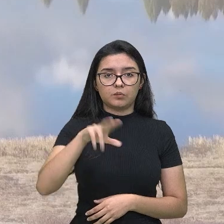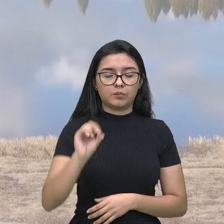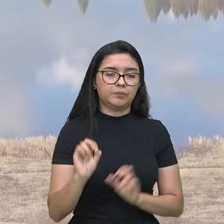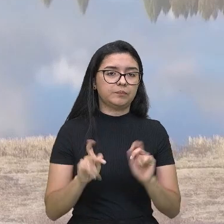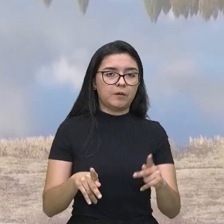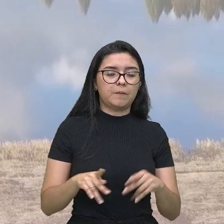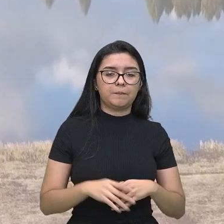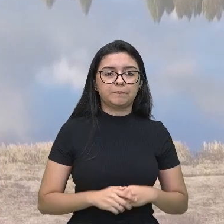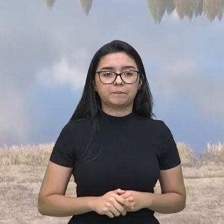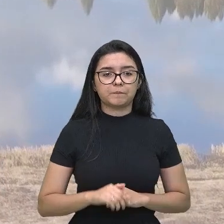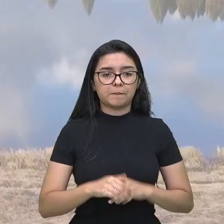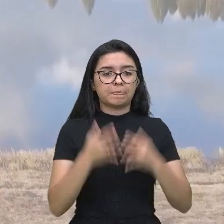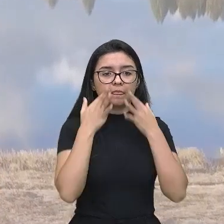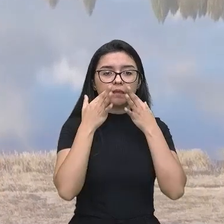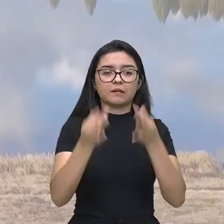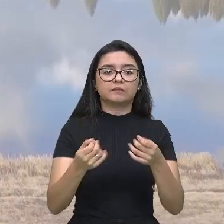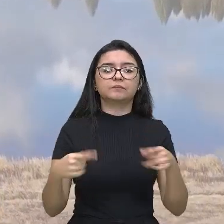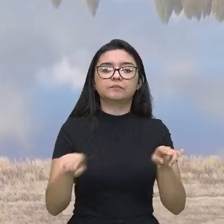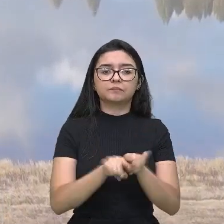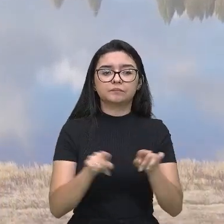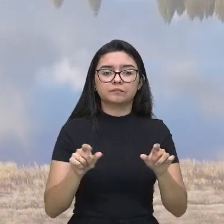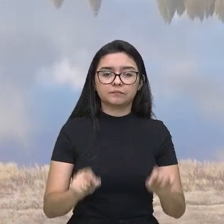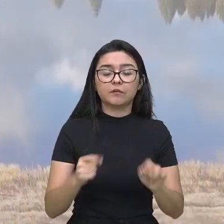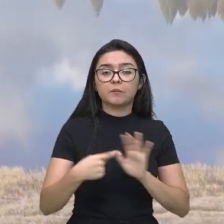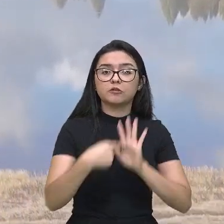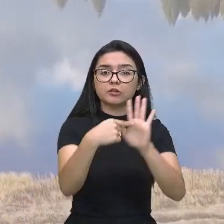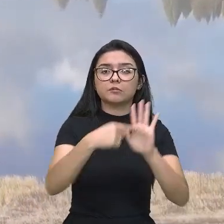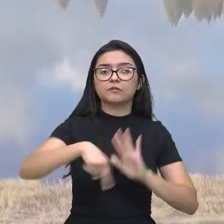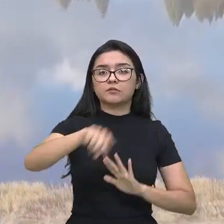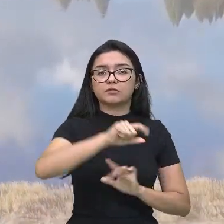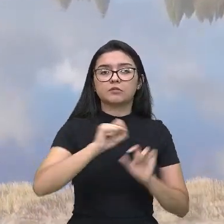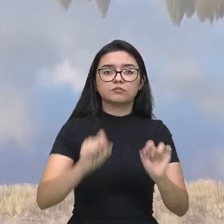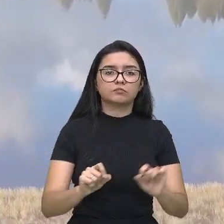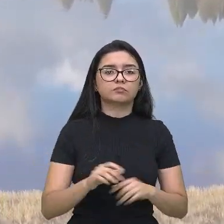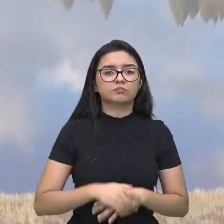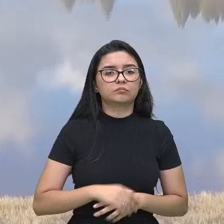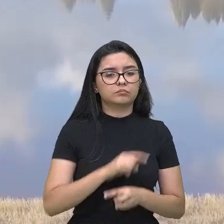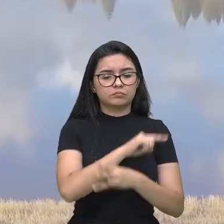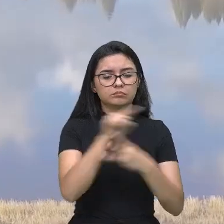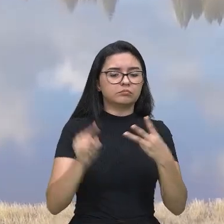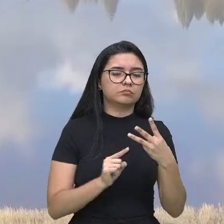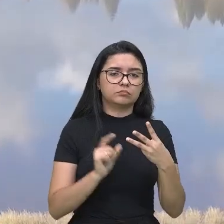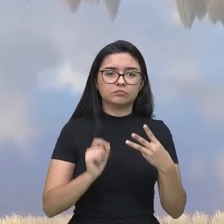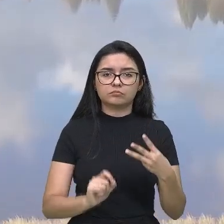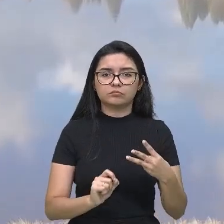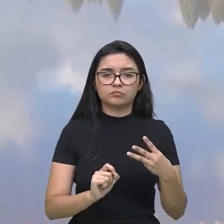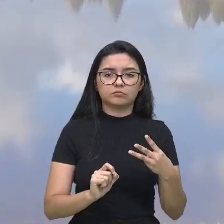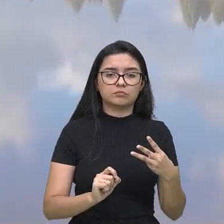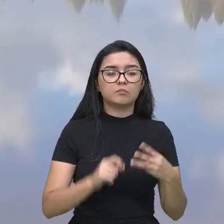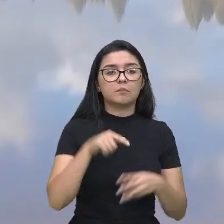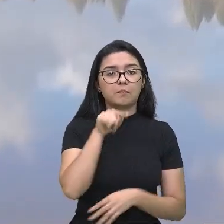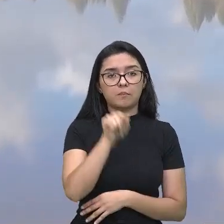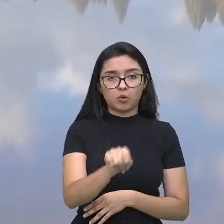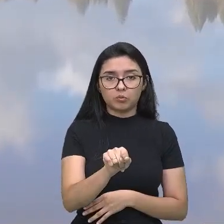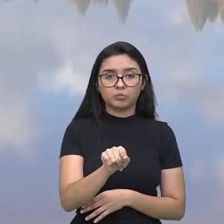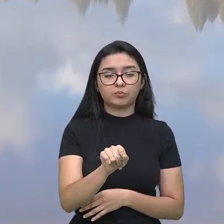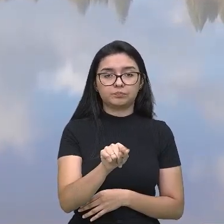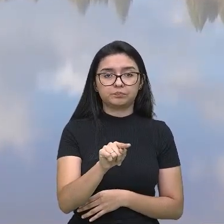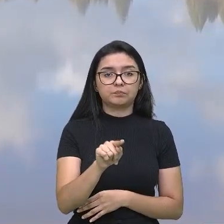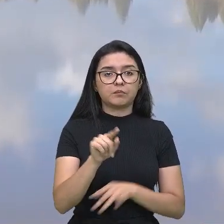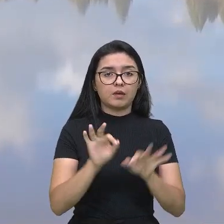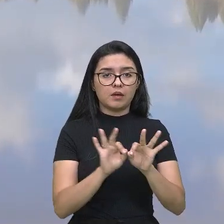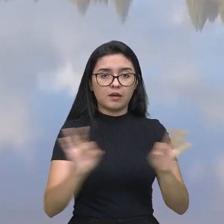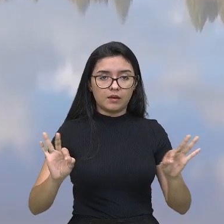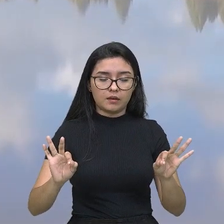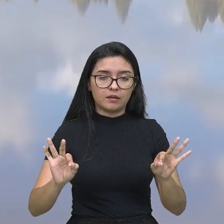beleza? Atenção, professores e alunos, o que eu mostrei para você aqui, a ideia intuitiva, tá bom? De ponto, reta